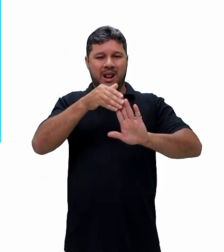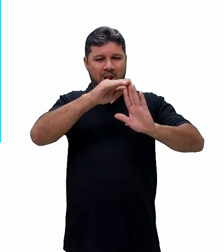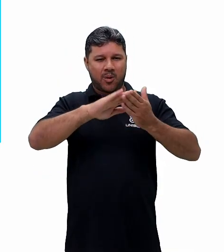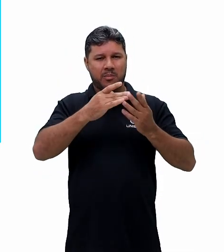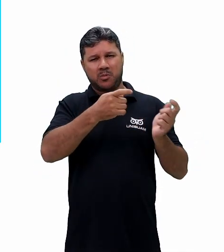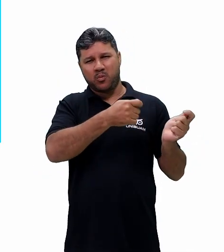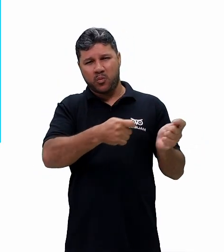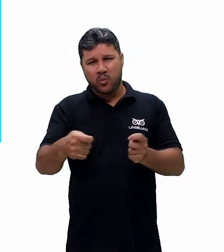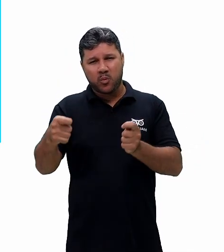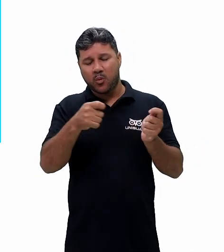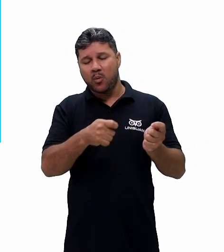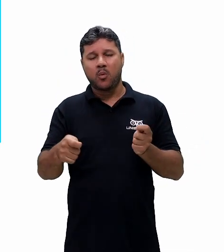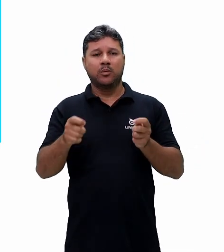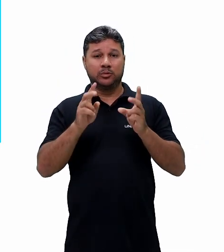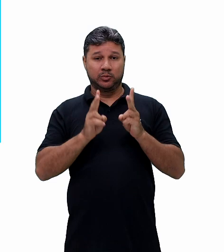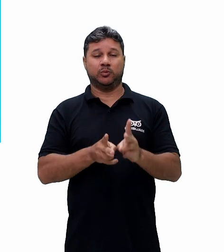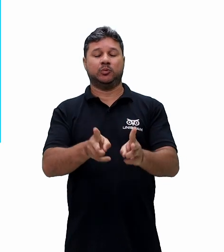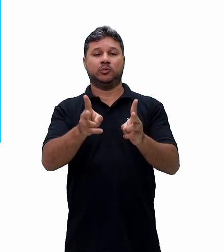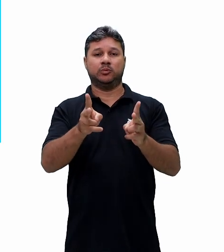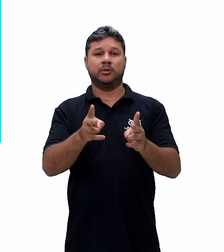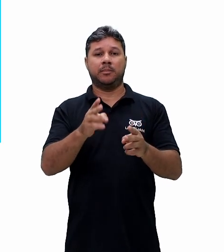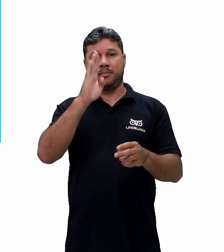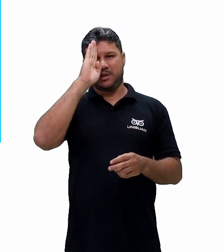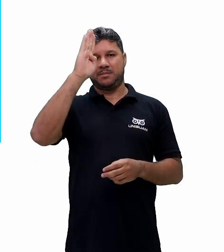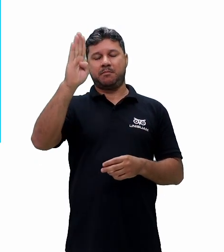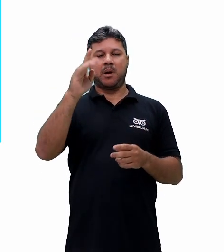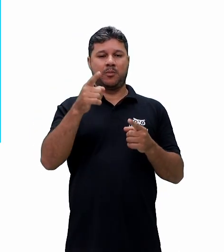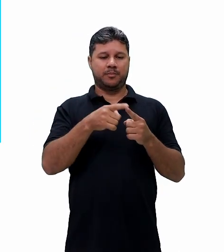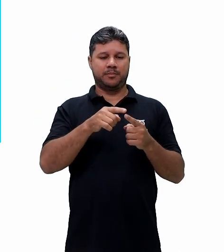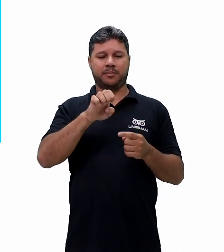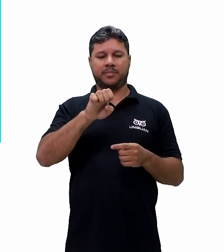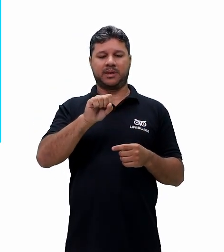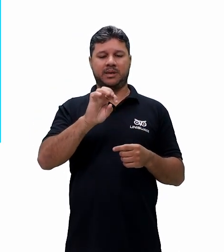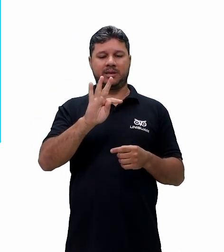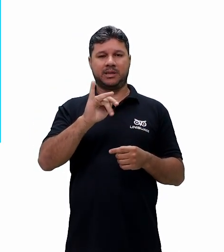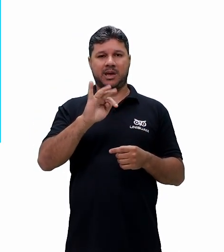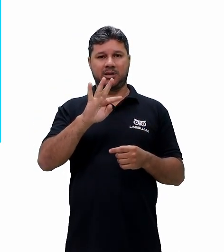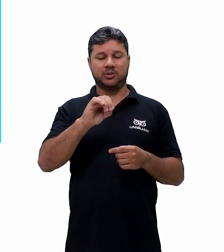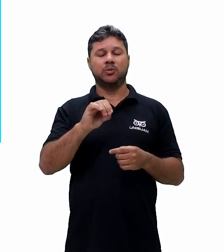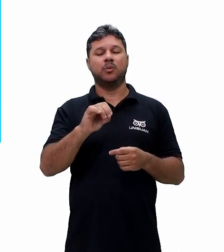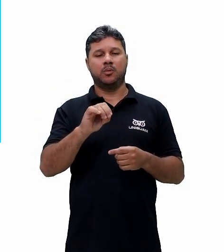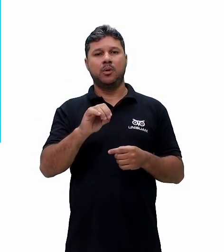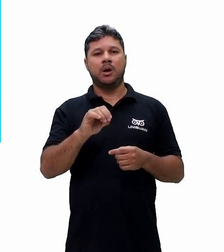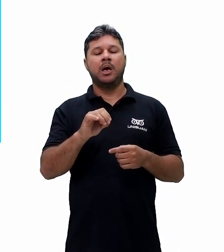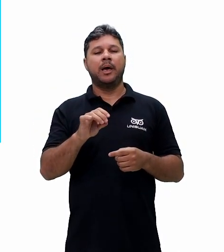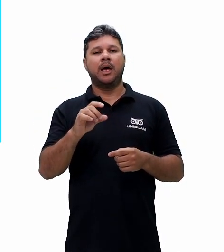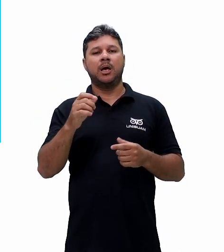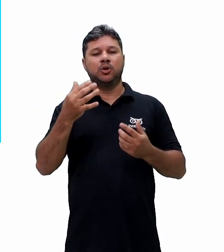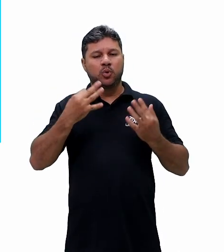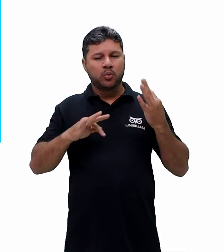de forma crônica, principalmente o alongamento estático,